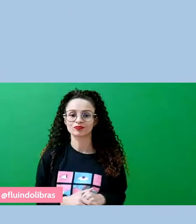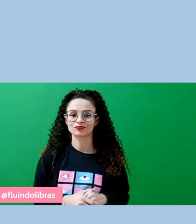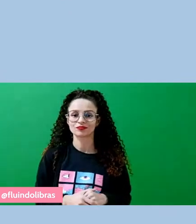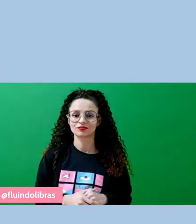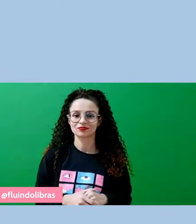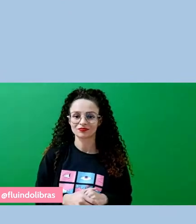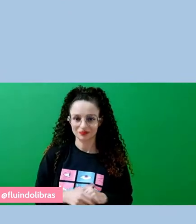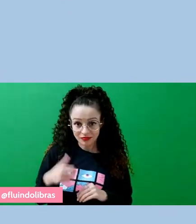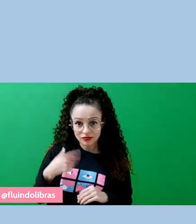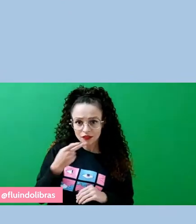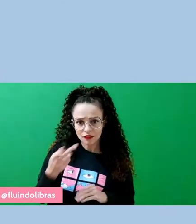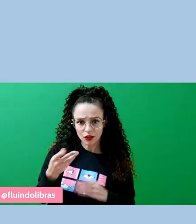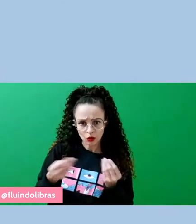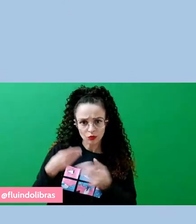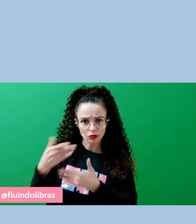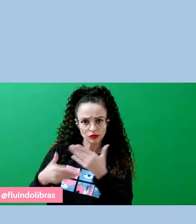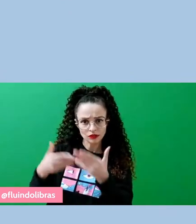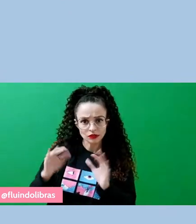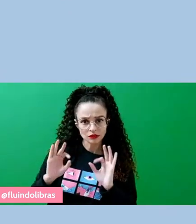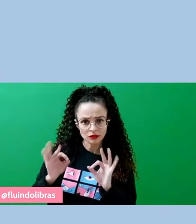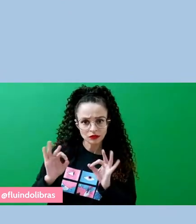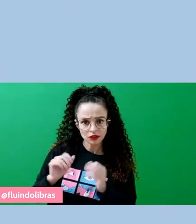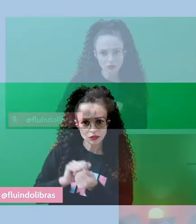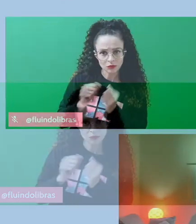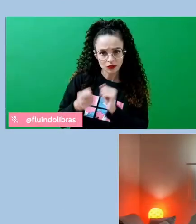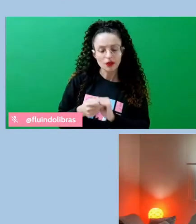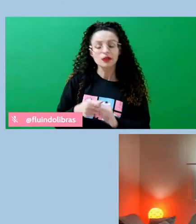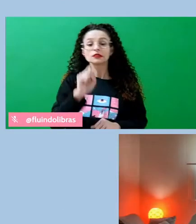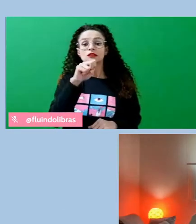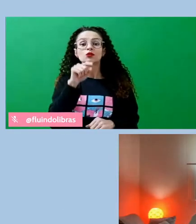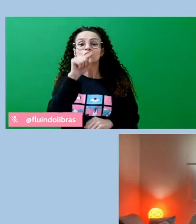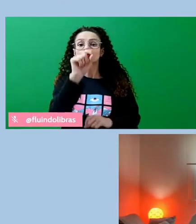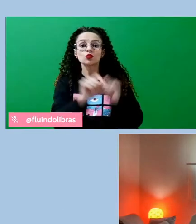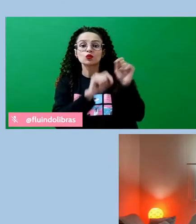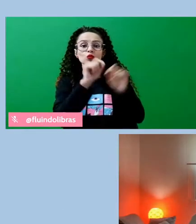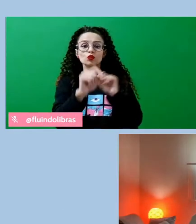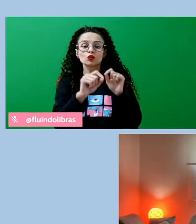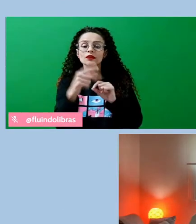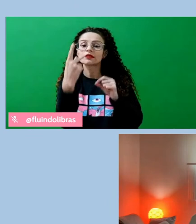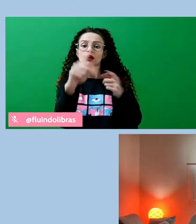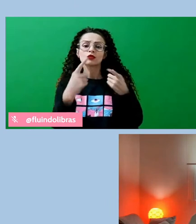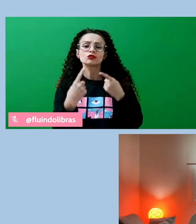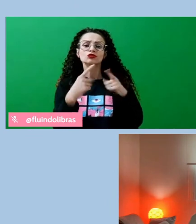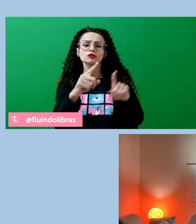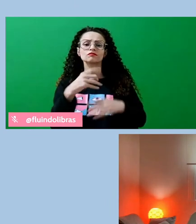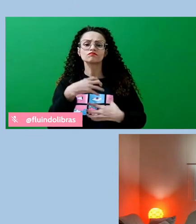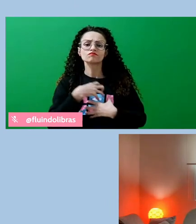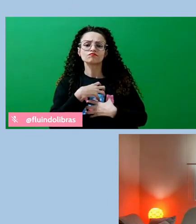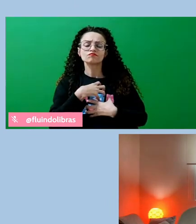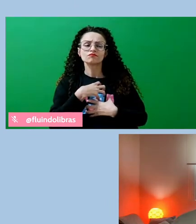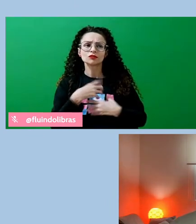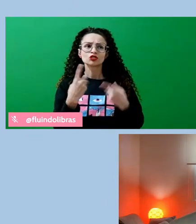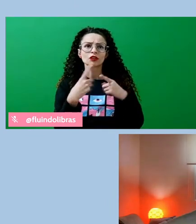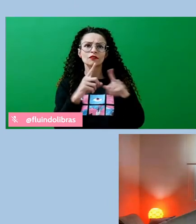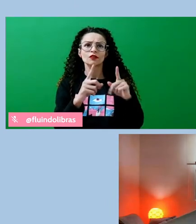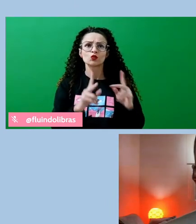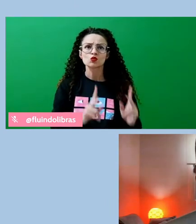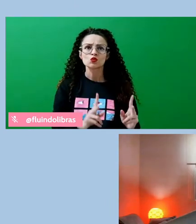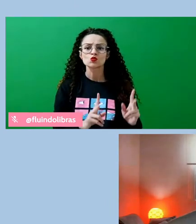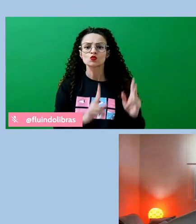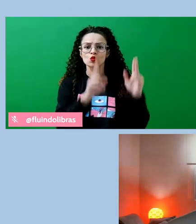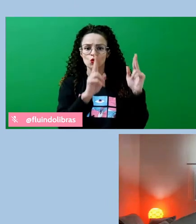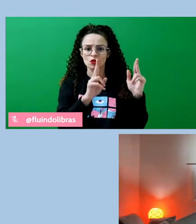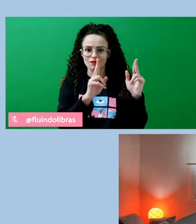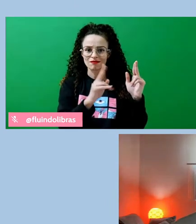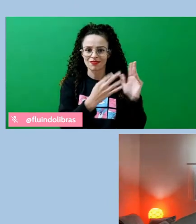você quer que eu fale um pouco como é que foi o processo de adaptação? Foi isso que você É, o perguntou? que que Ou foi sobre o desafio que você Nora? teve em Ah, tá. cortar o norte,